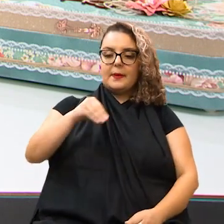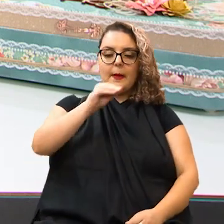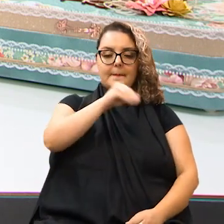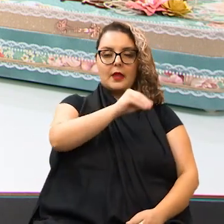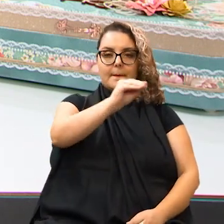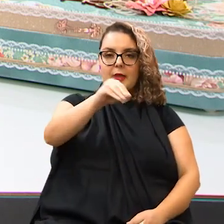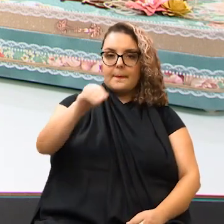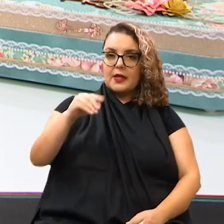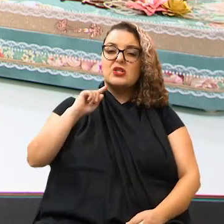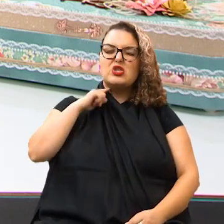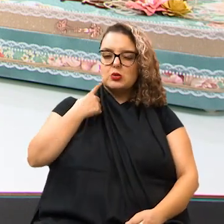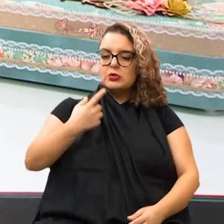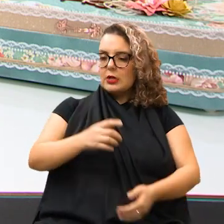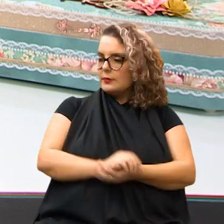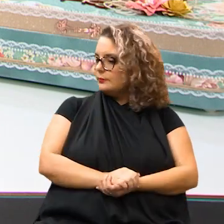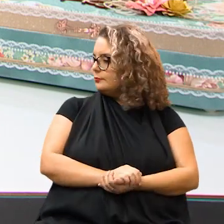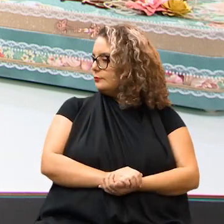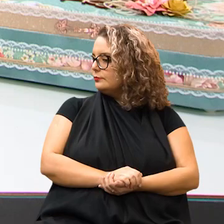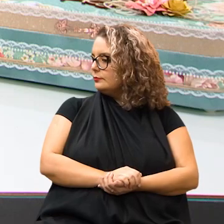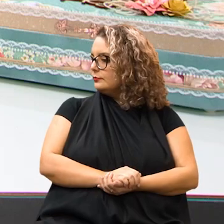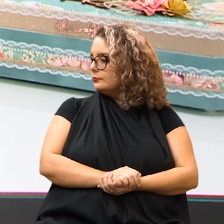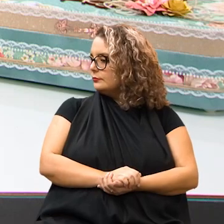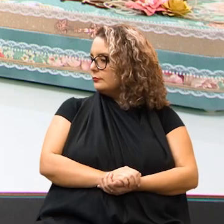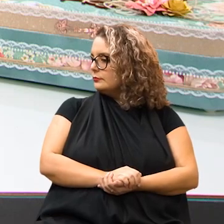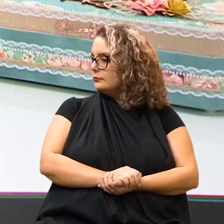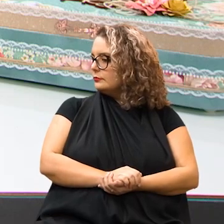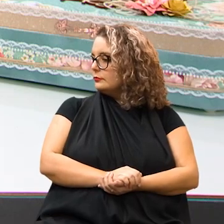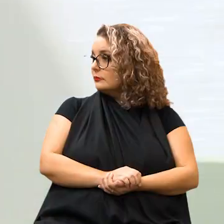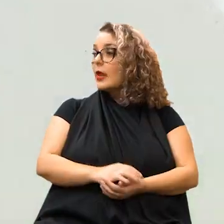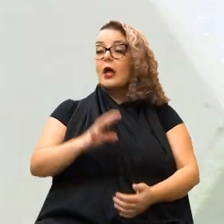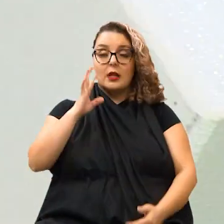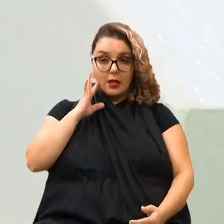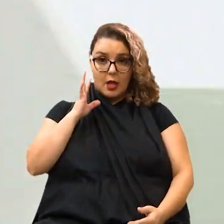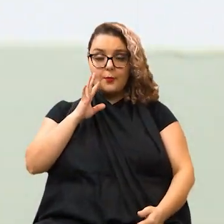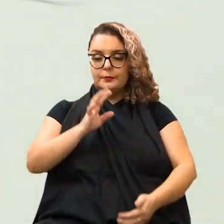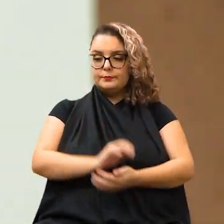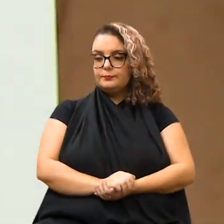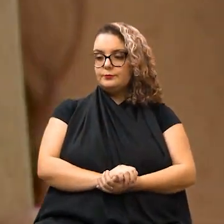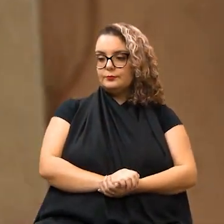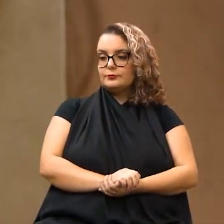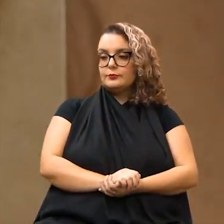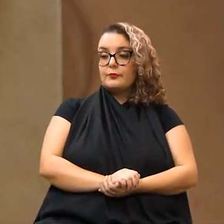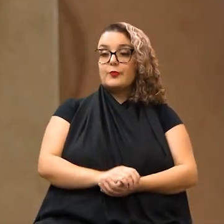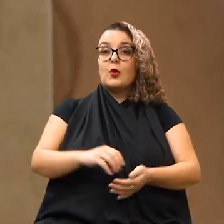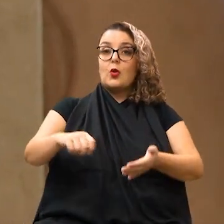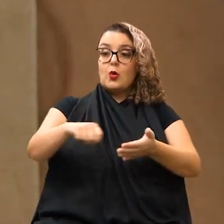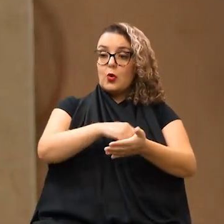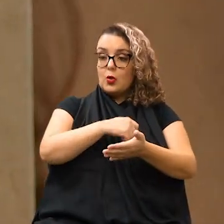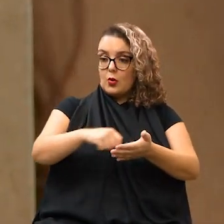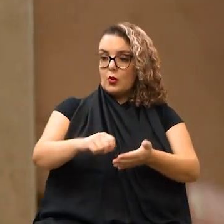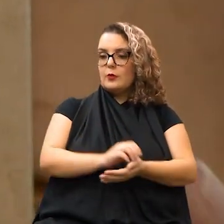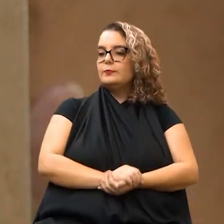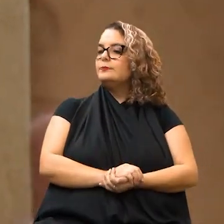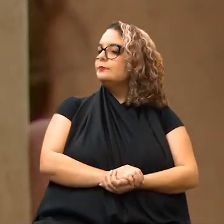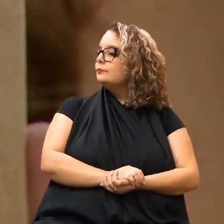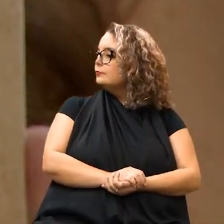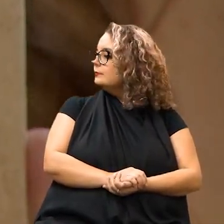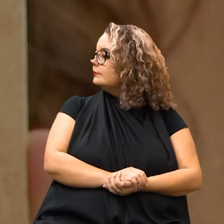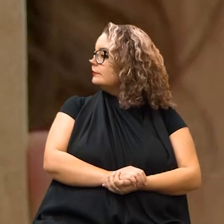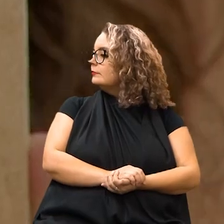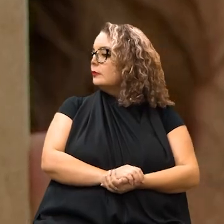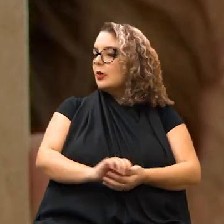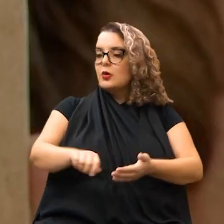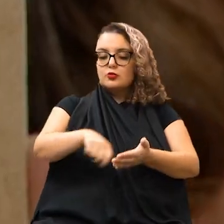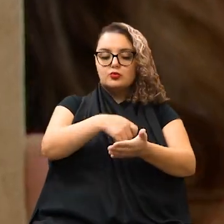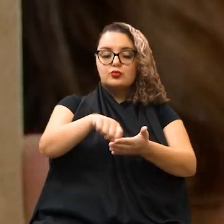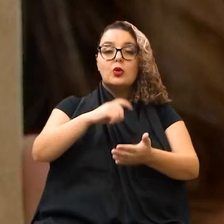algumas manchinhas com a tinta verde. Só assim mesmo. Muito legal. Tá? Com o rolinho de espuma, eu